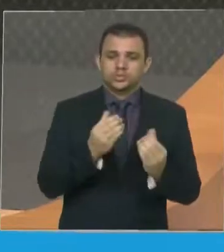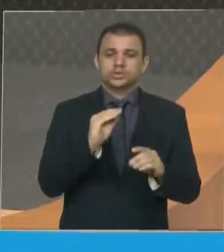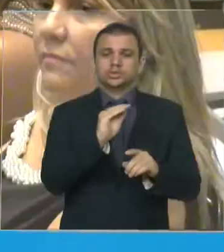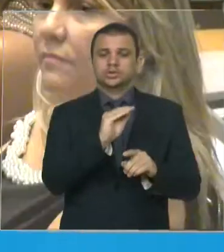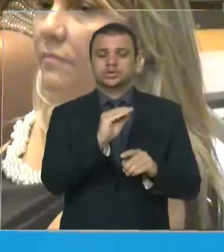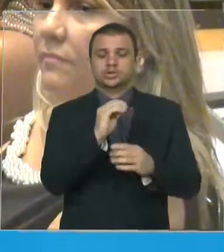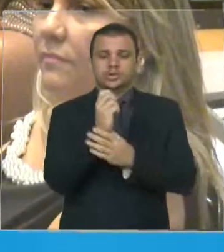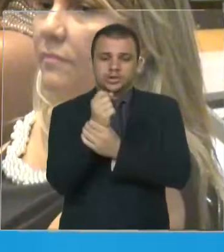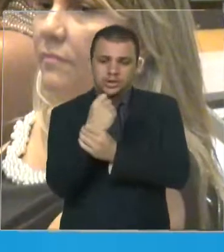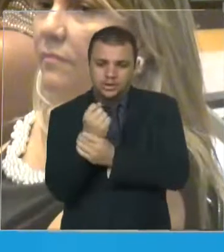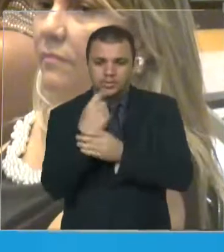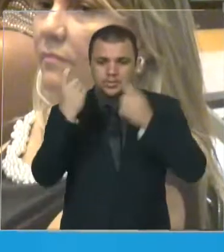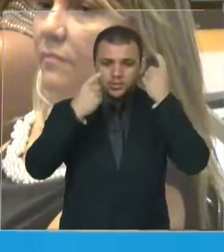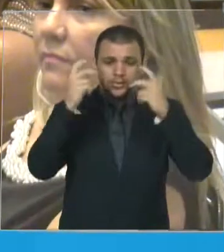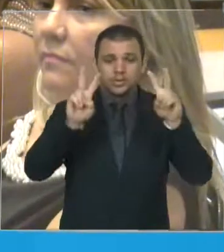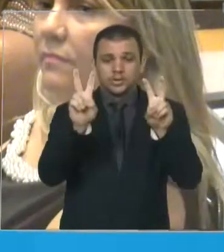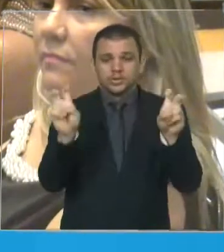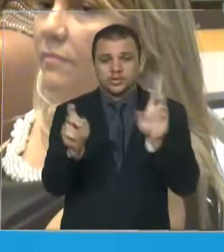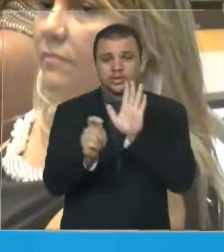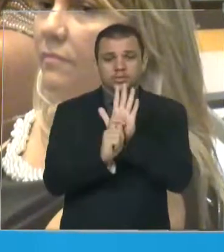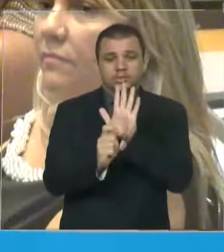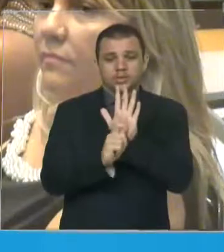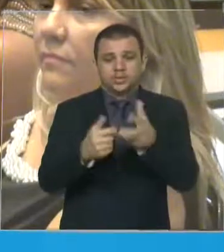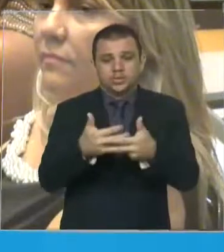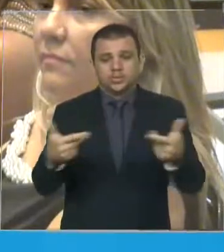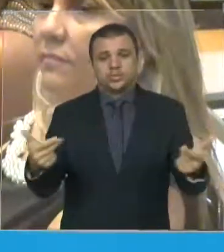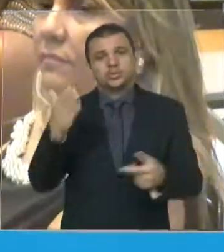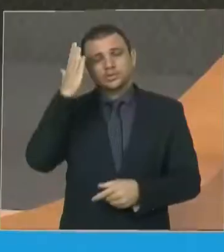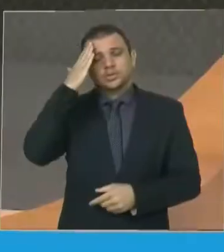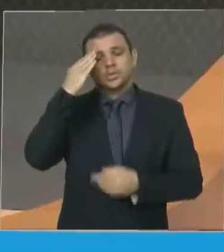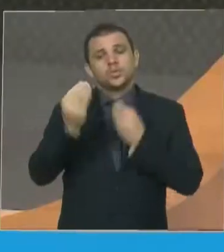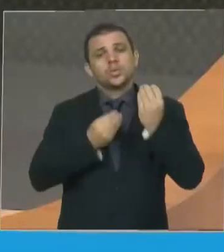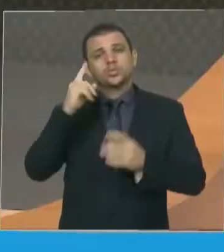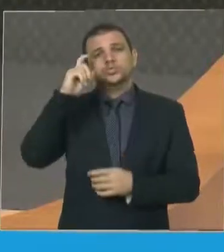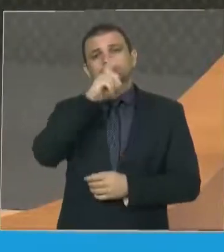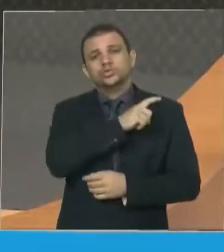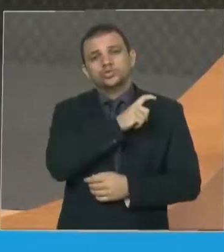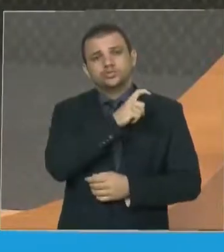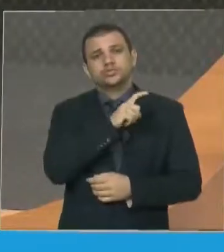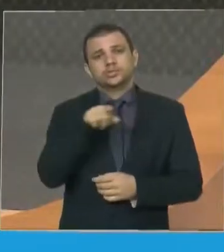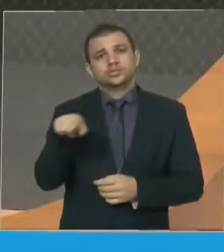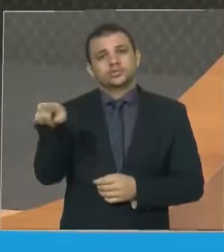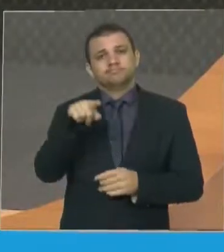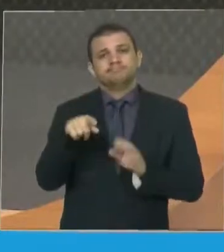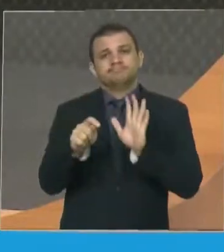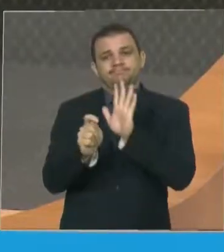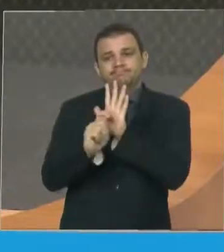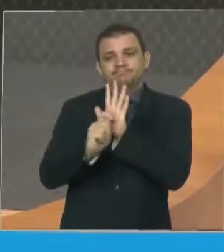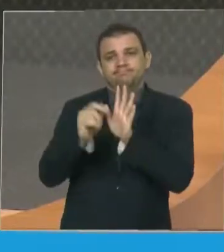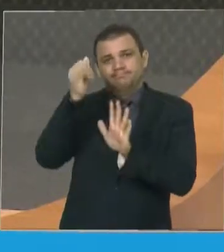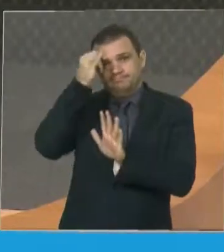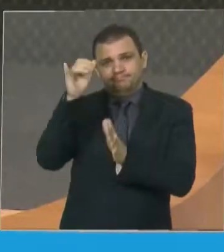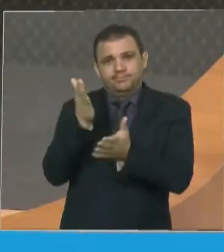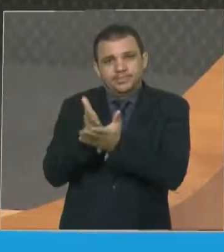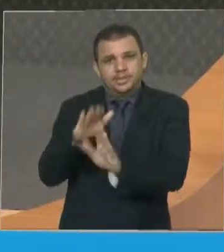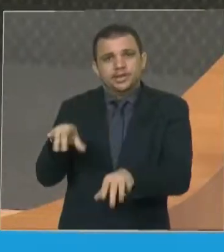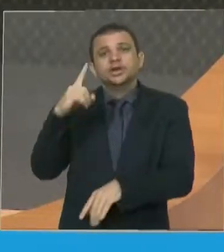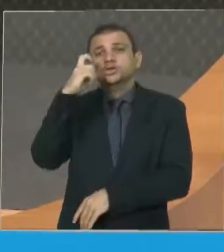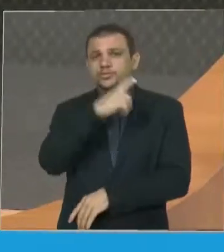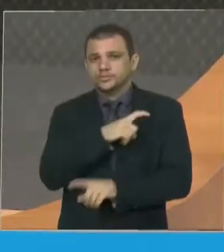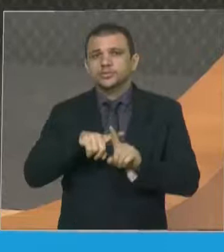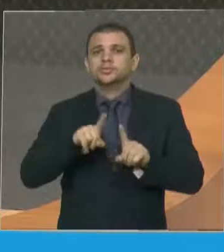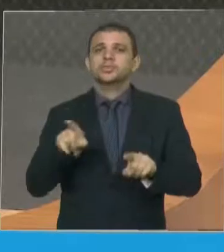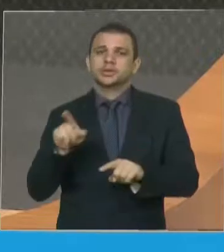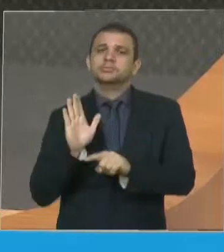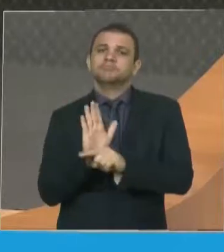nós sabemos como é difícil recuperar um homem das drogas. Então, está aqui o pastor Bispo Mário Porto. Aqui é um saúde, Bispo Mário Porto.